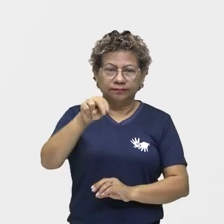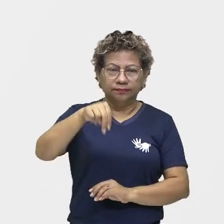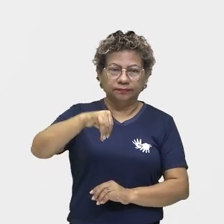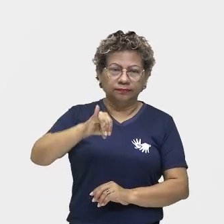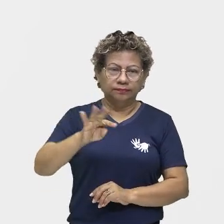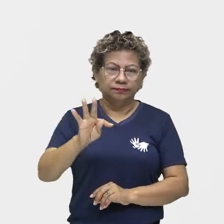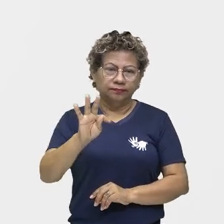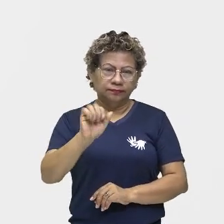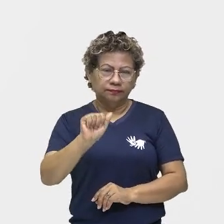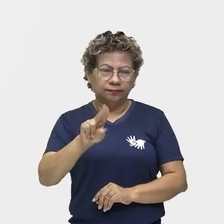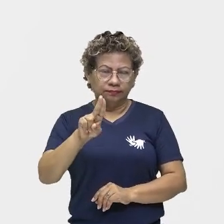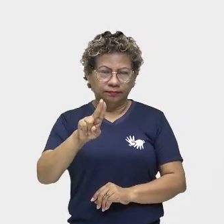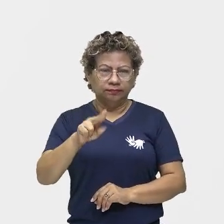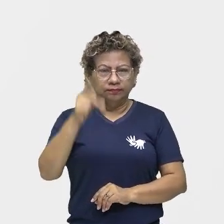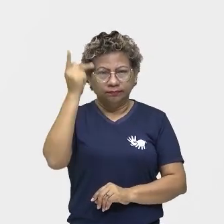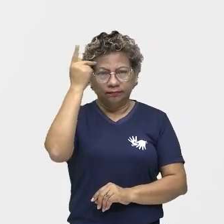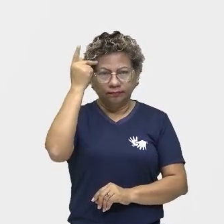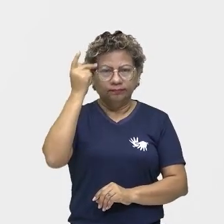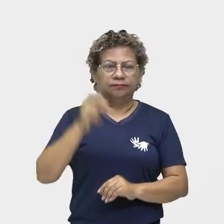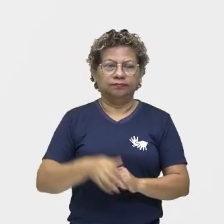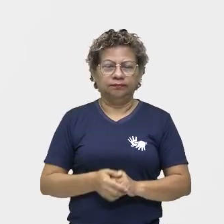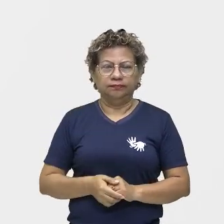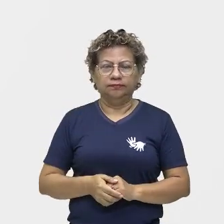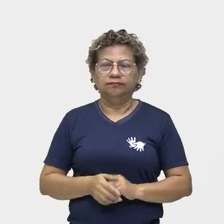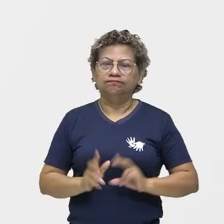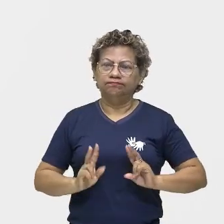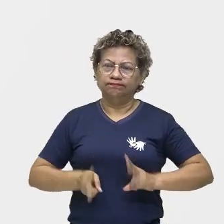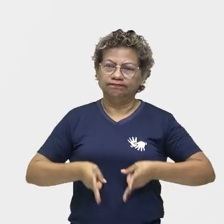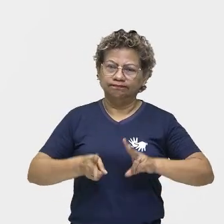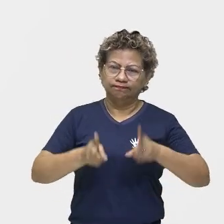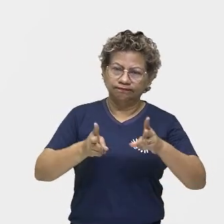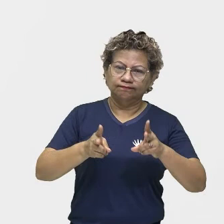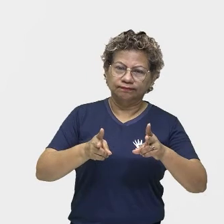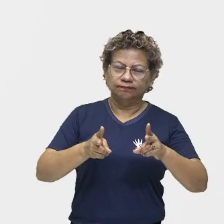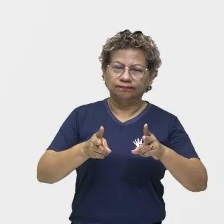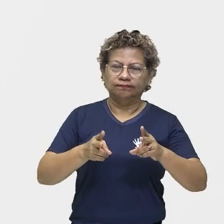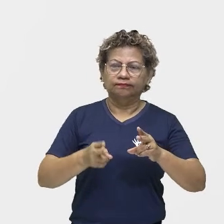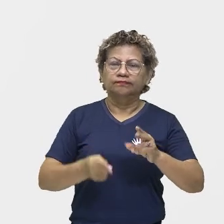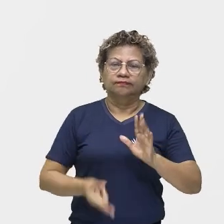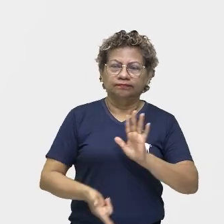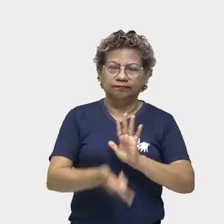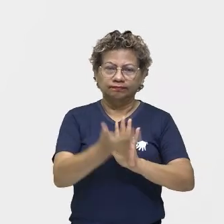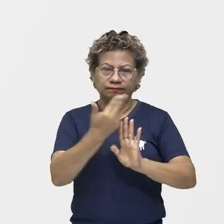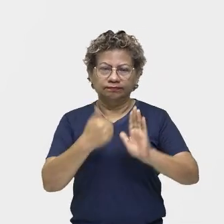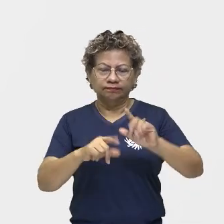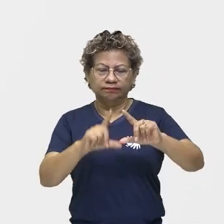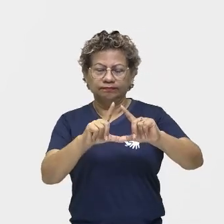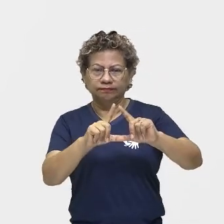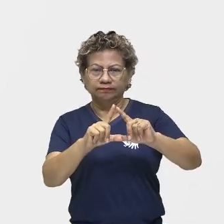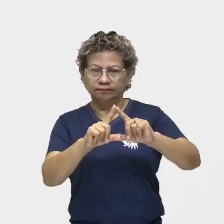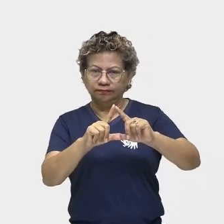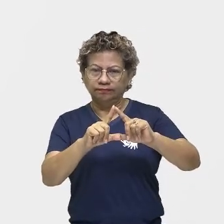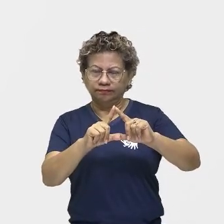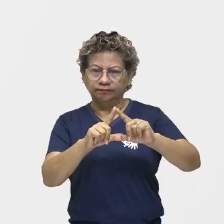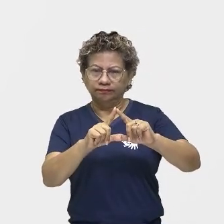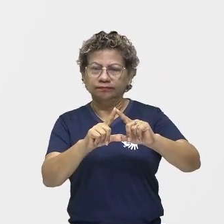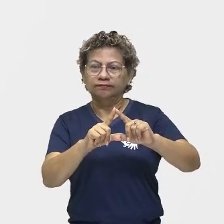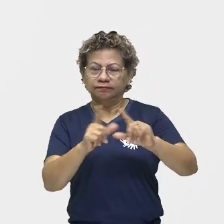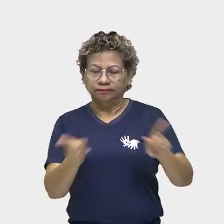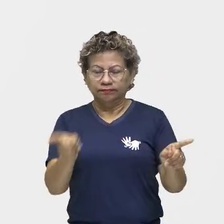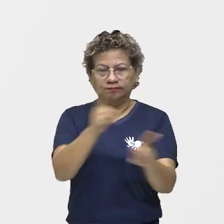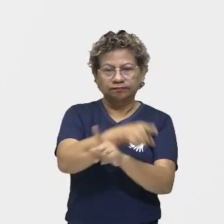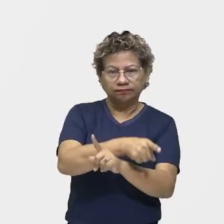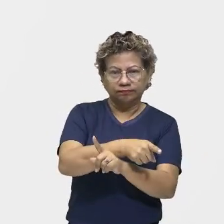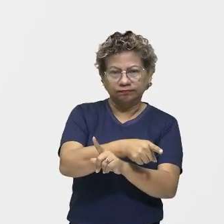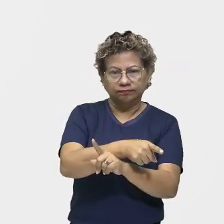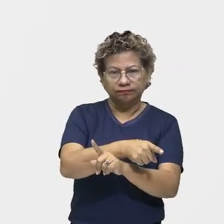O segmento da perpendicular traçada de um vértice de um triângulo à reta suporte do lado oposto é denominado o